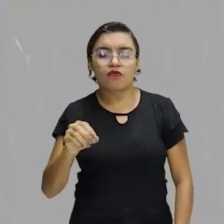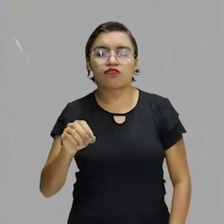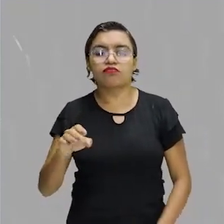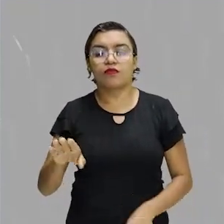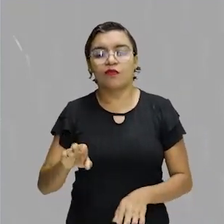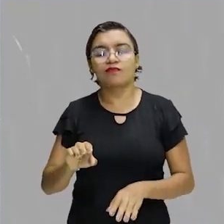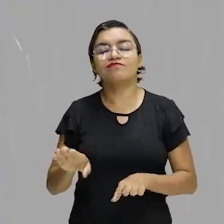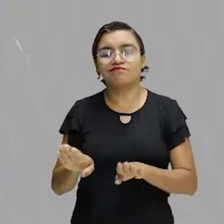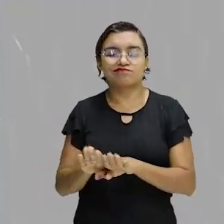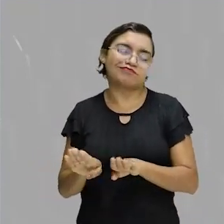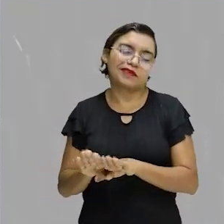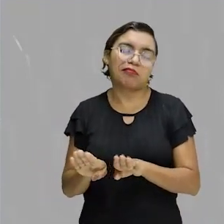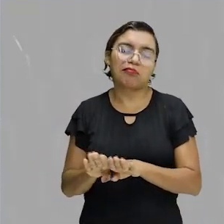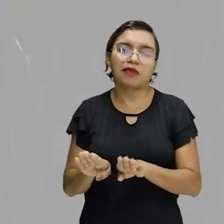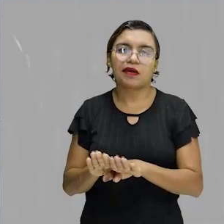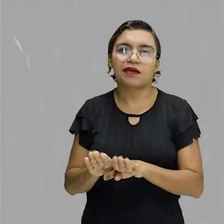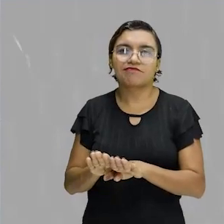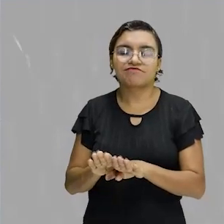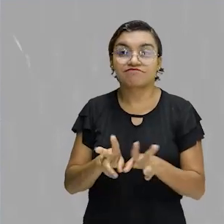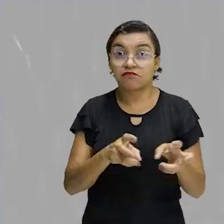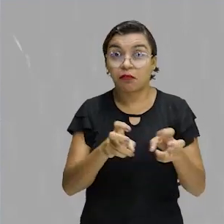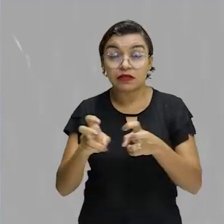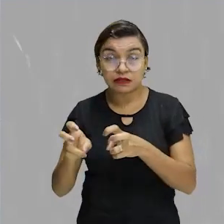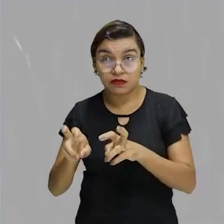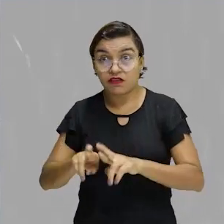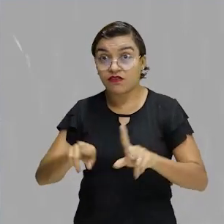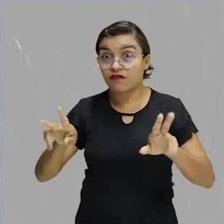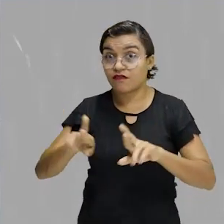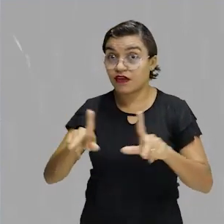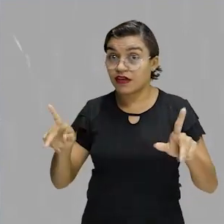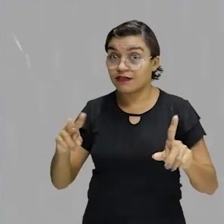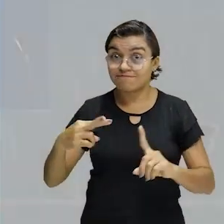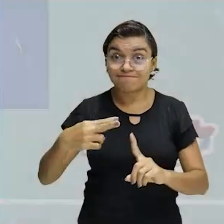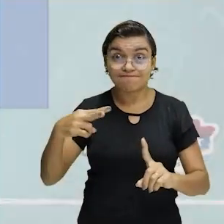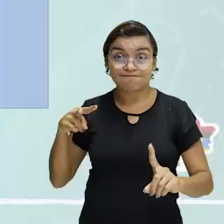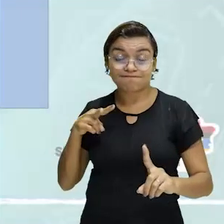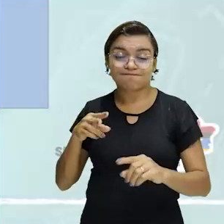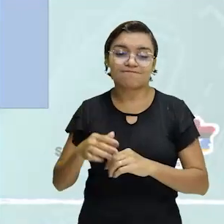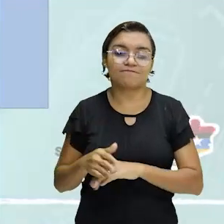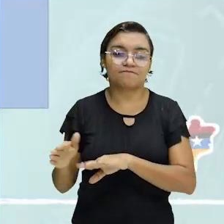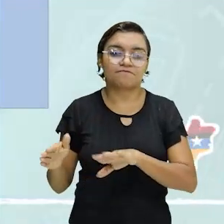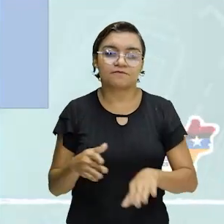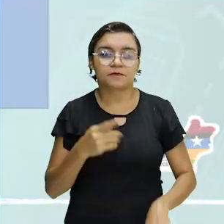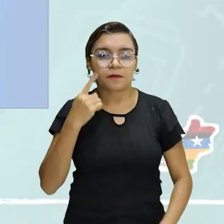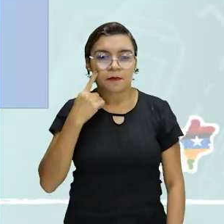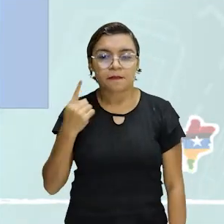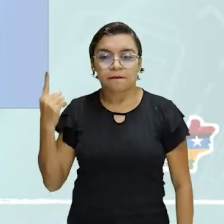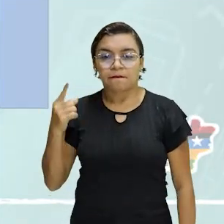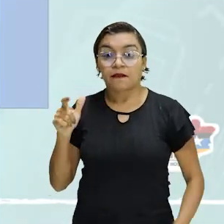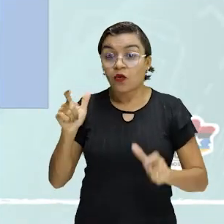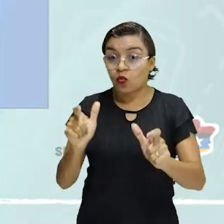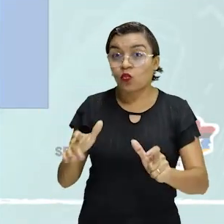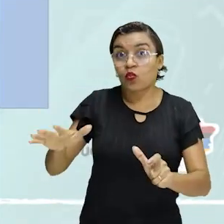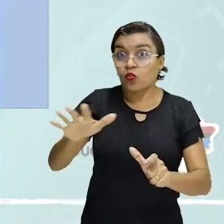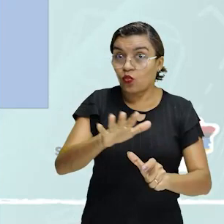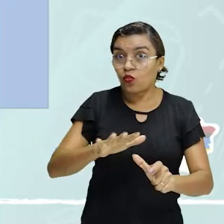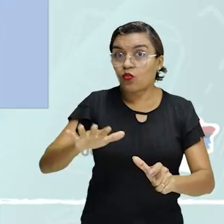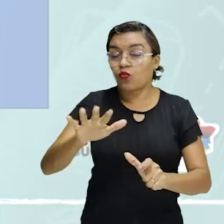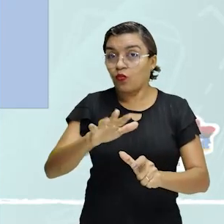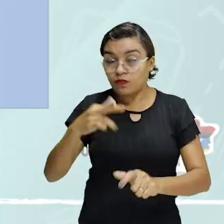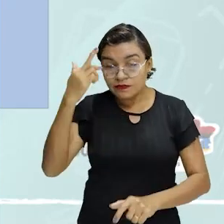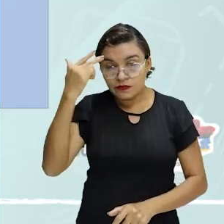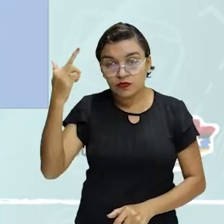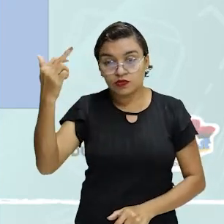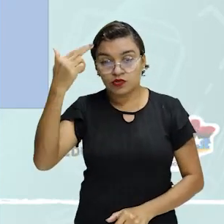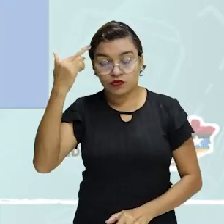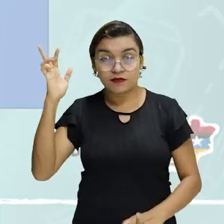mocinha e do vilão. Então você pode ter essas diferentes perspectivas. O setting, que é o cenário da história, ele